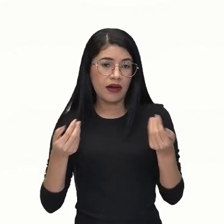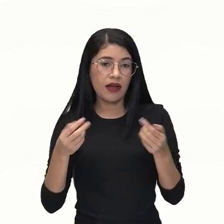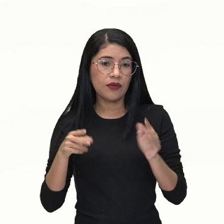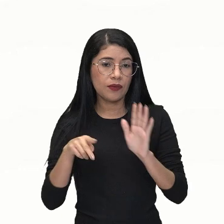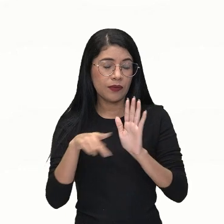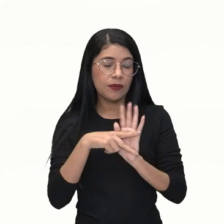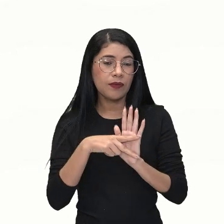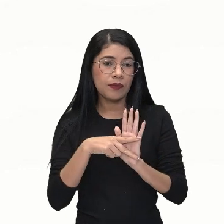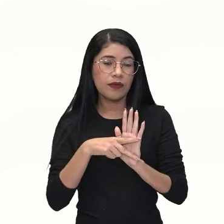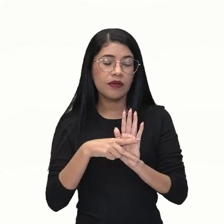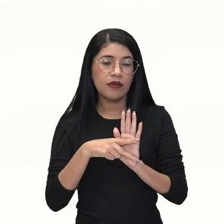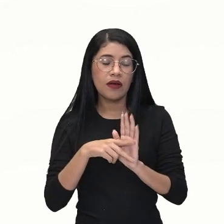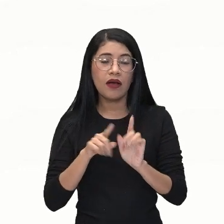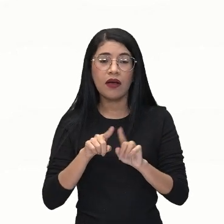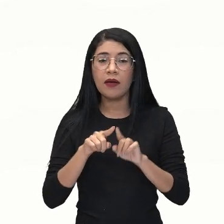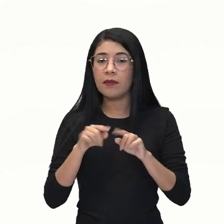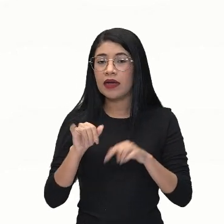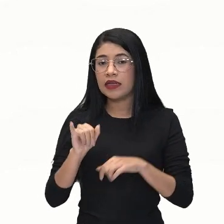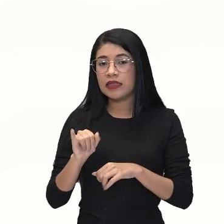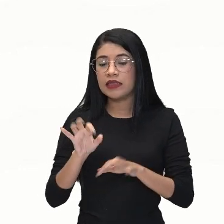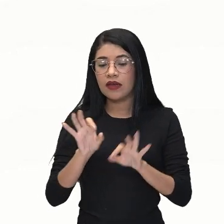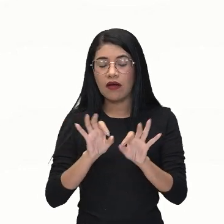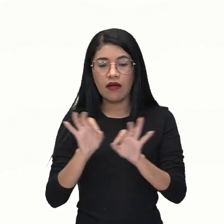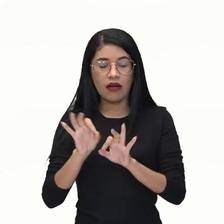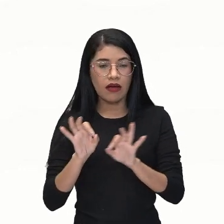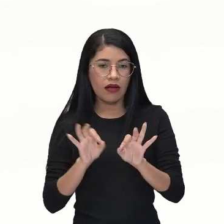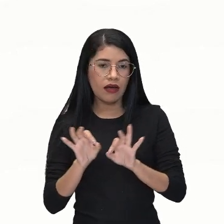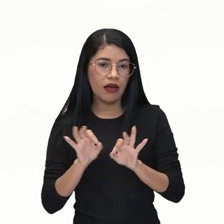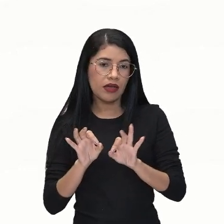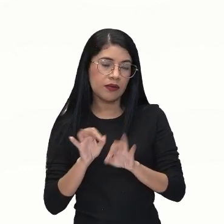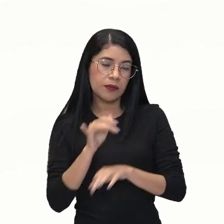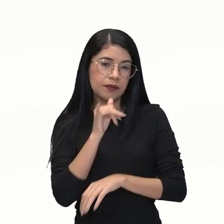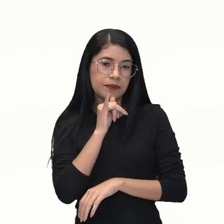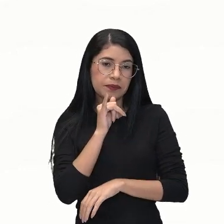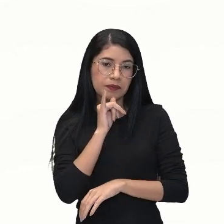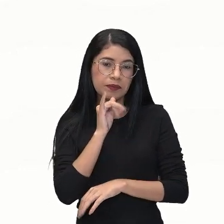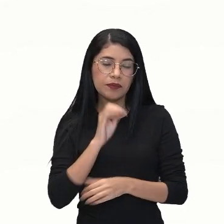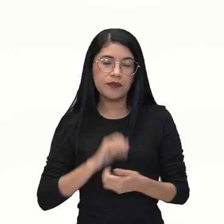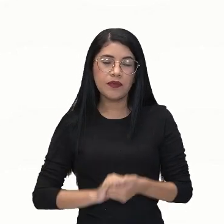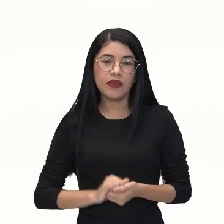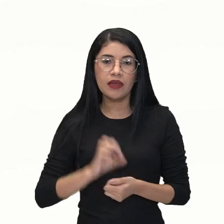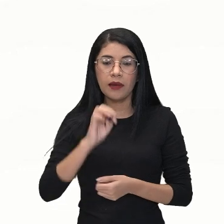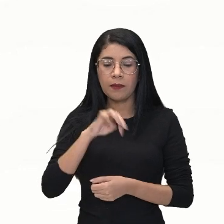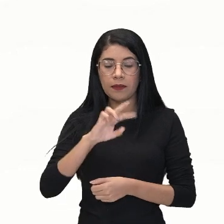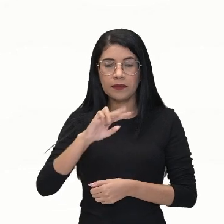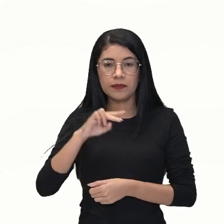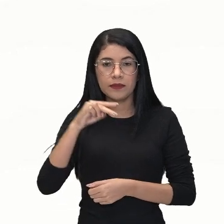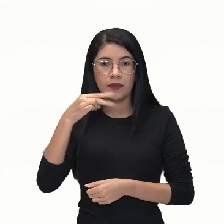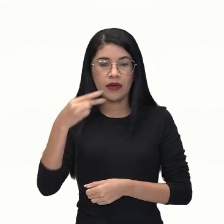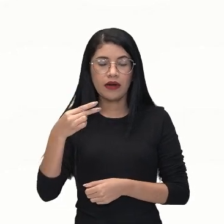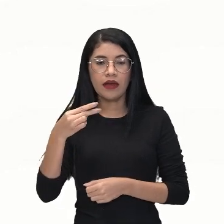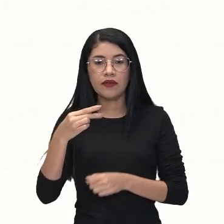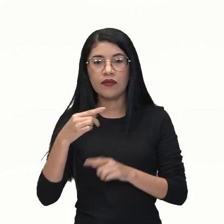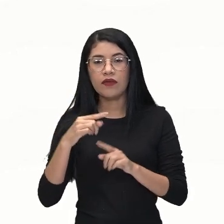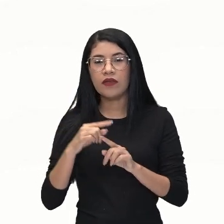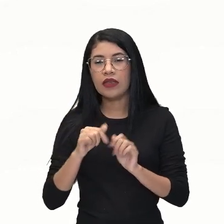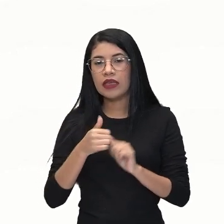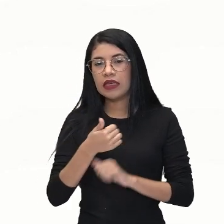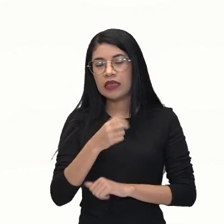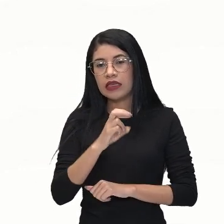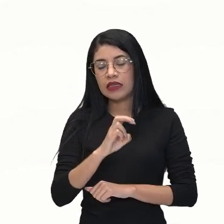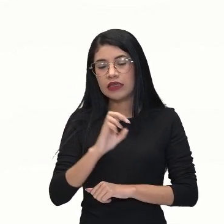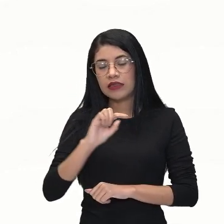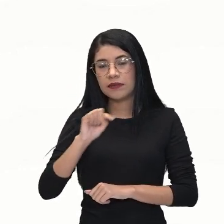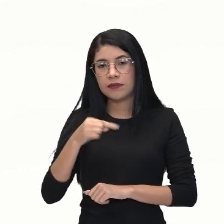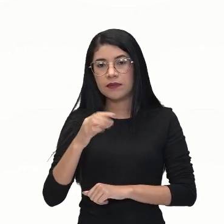de igual, mas se eu tivesse organizado, por exemplo, assim, metros quadrados, 15